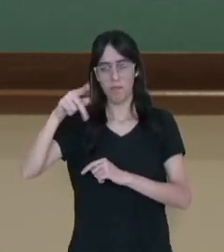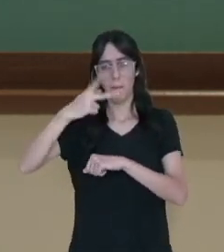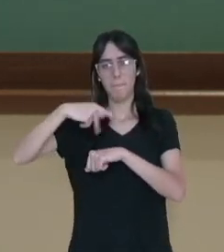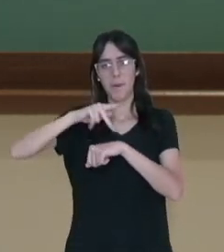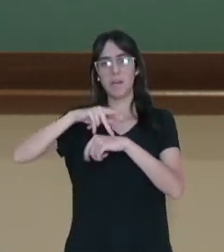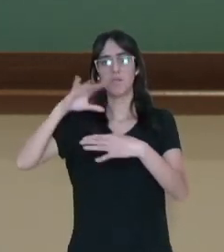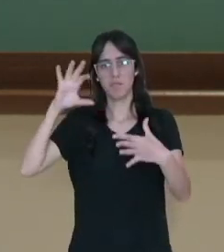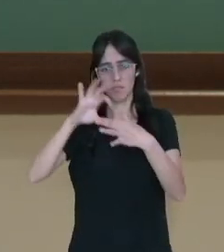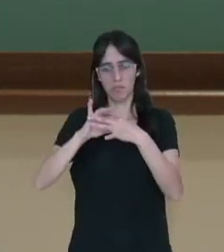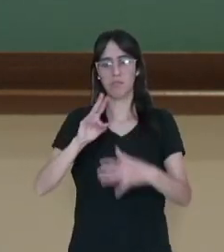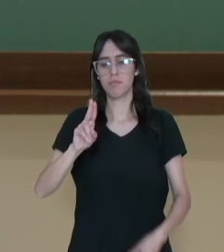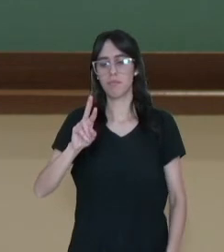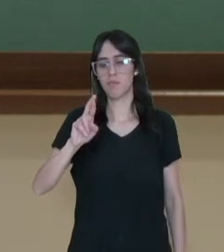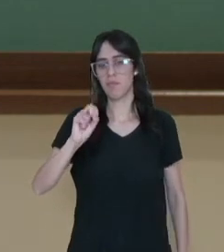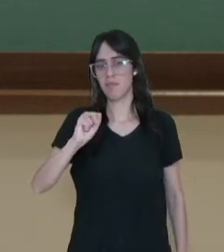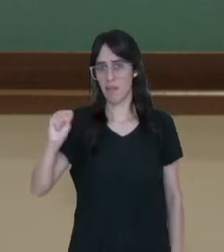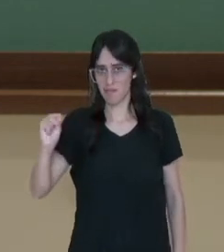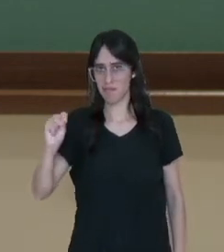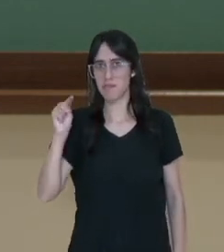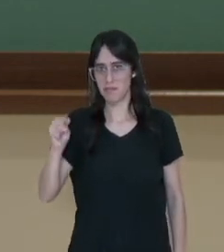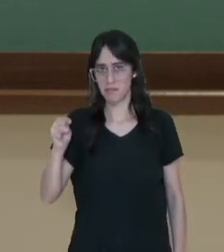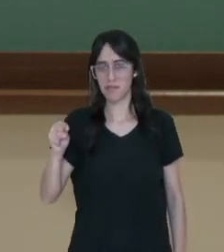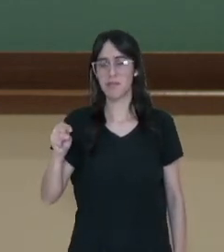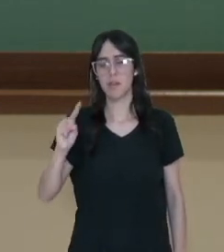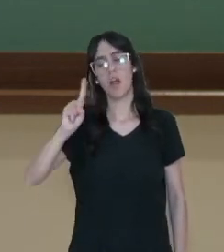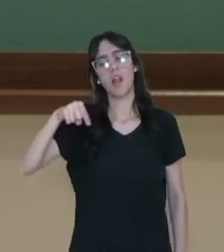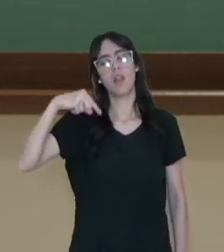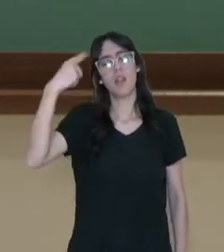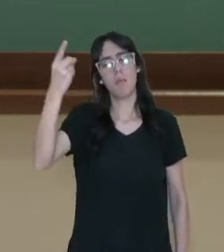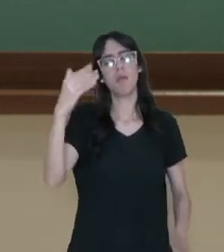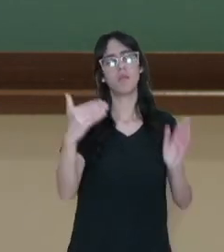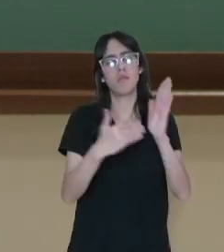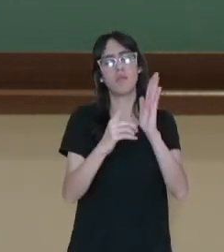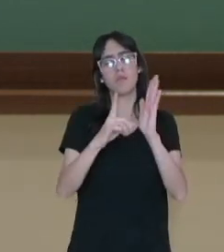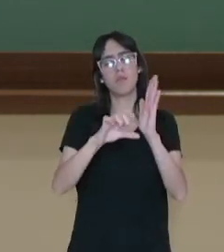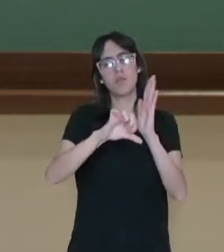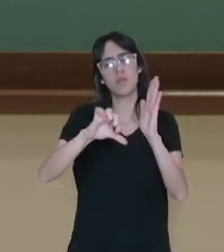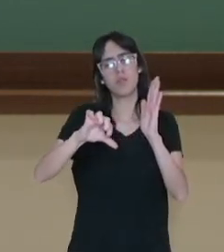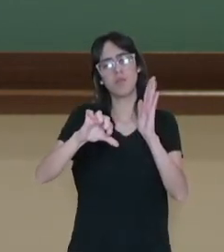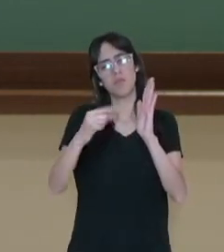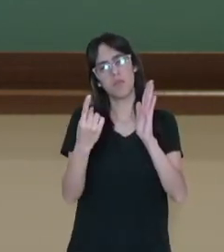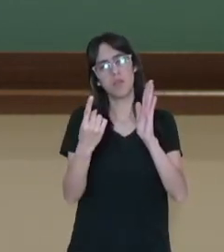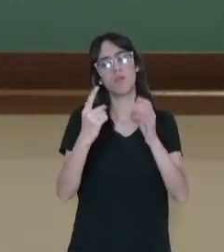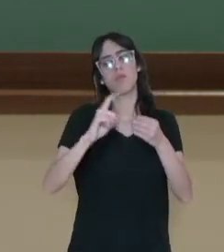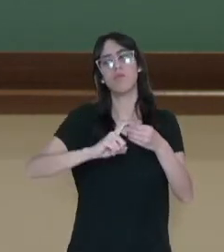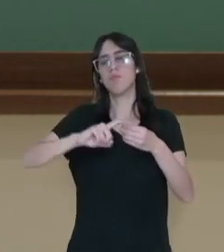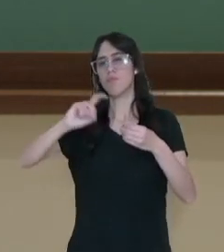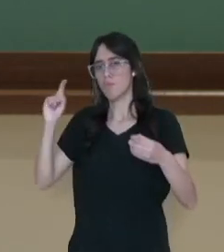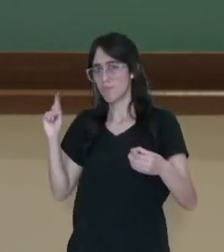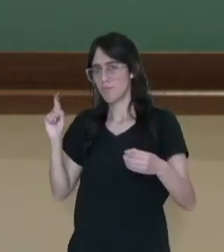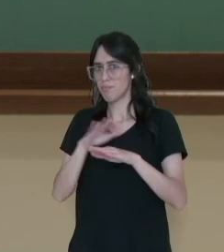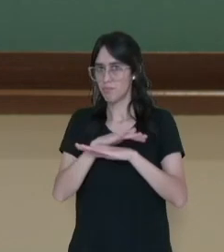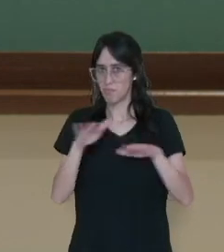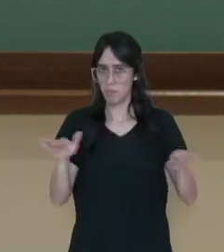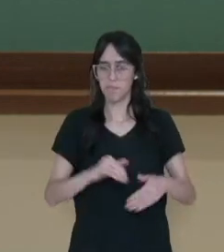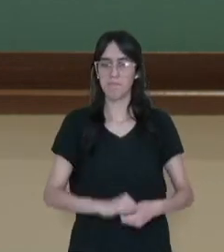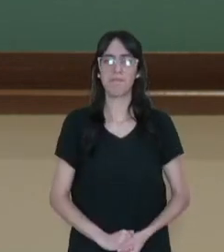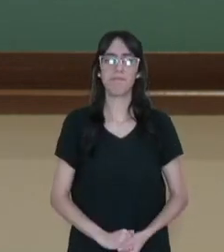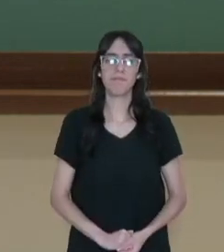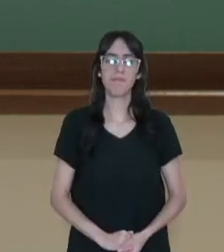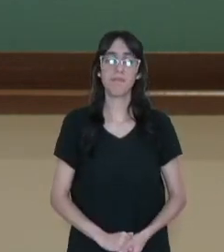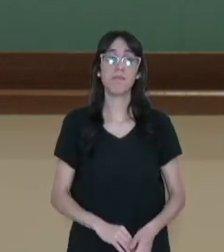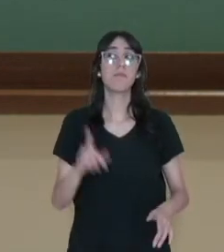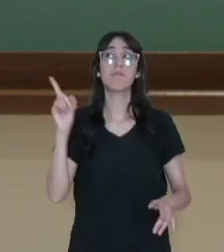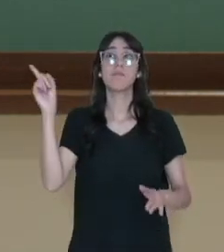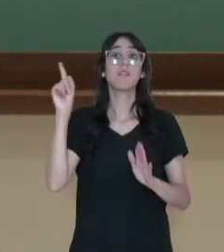aliados à União Soviética que se desagregaram no final dos anos 1980 e início dos anos 1990. Mas